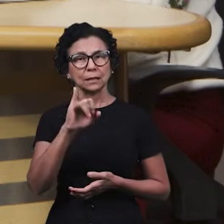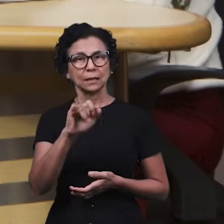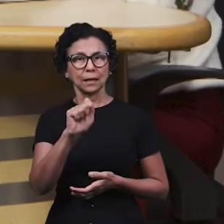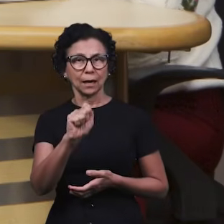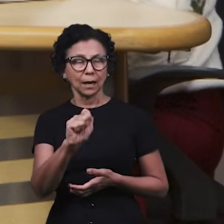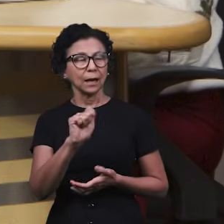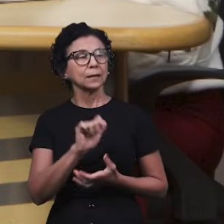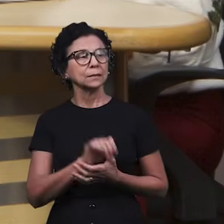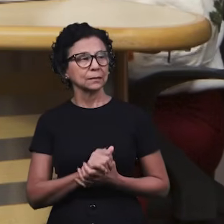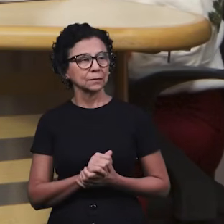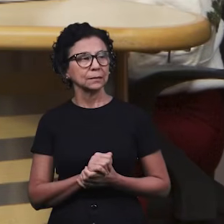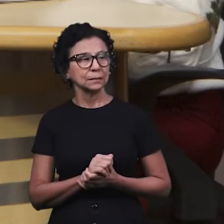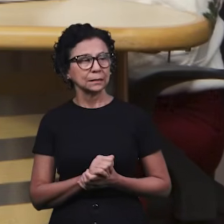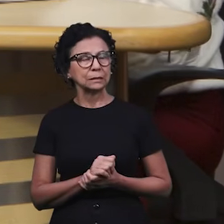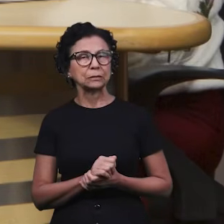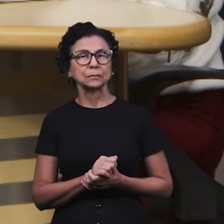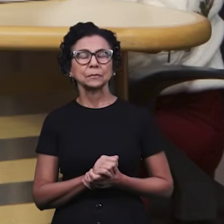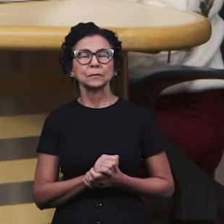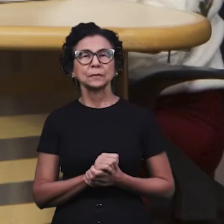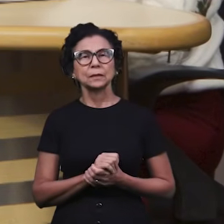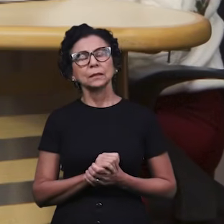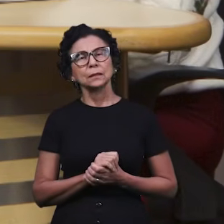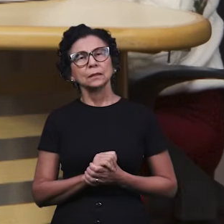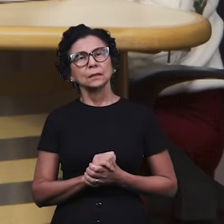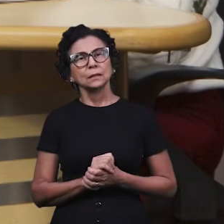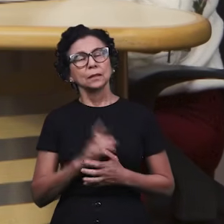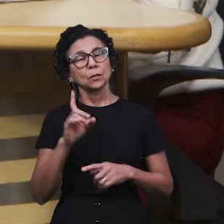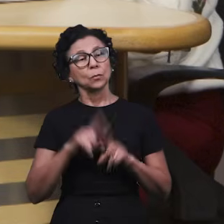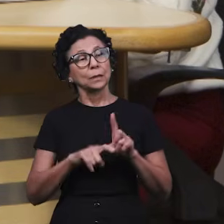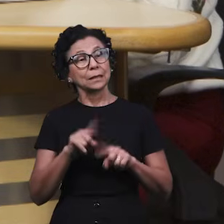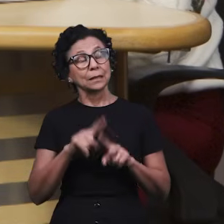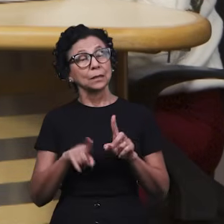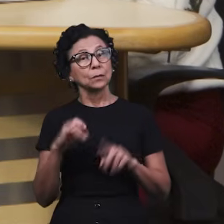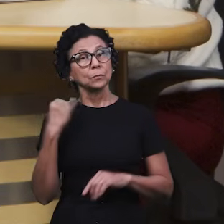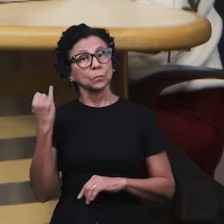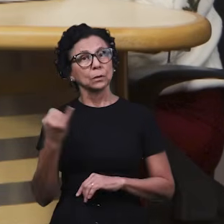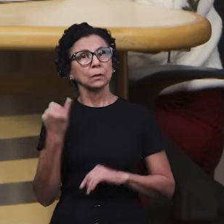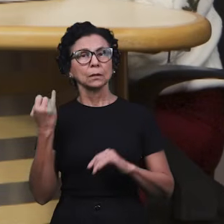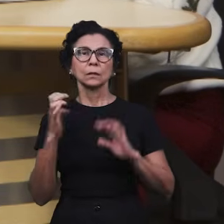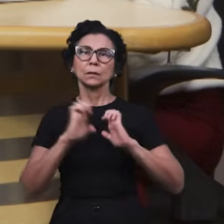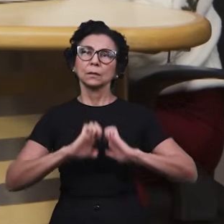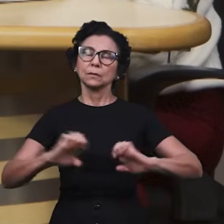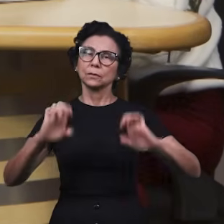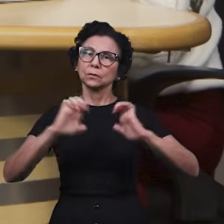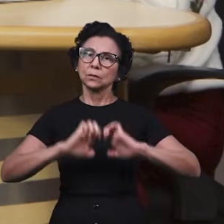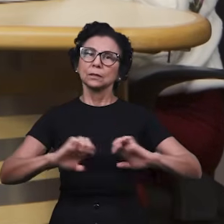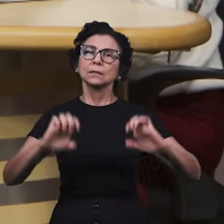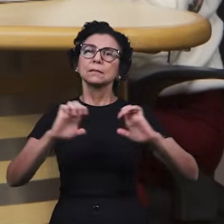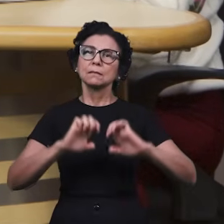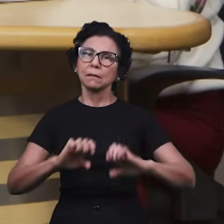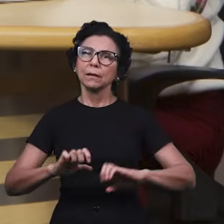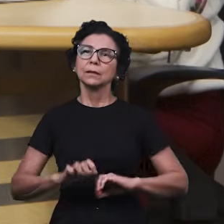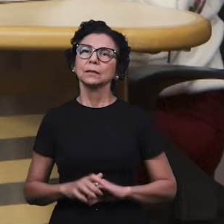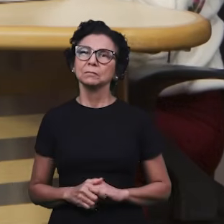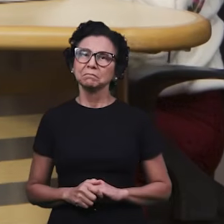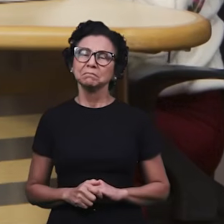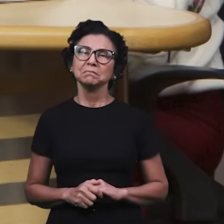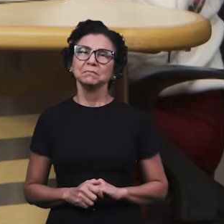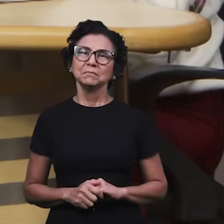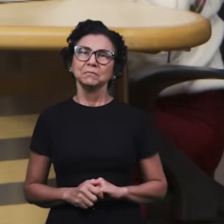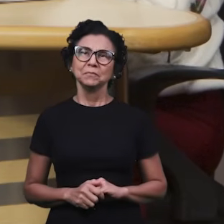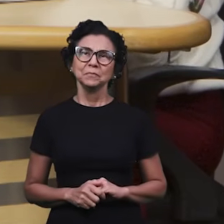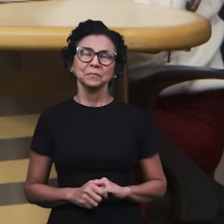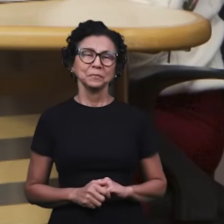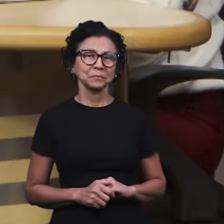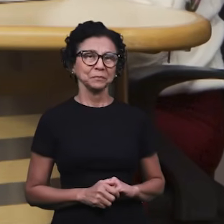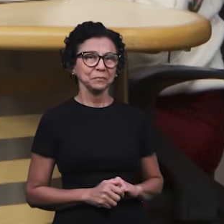artificial, como que ela é um grande material evangelístico para esse momento, né, que você